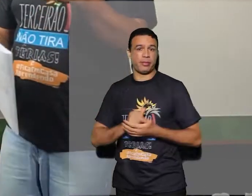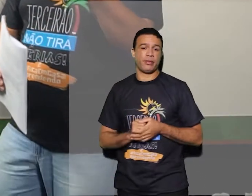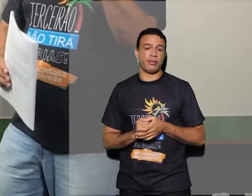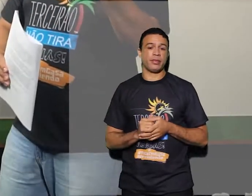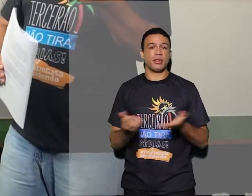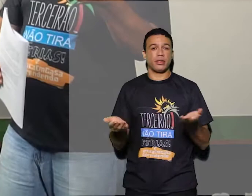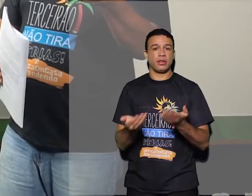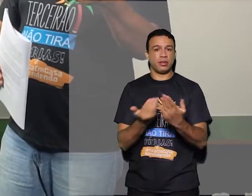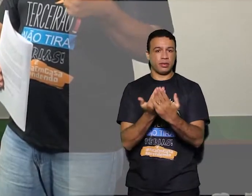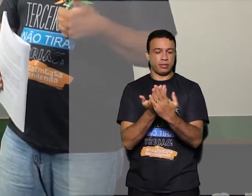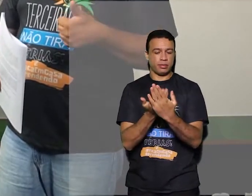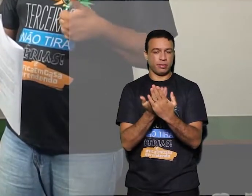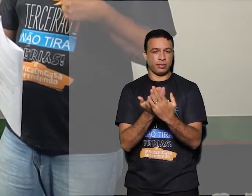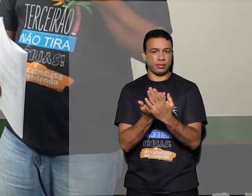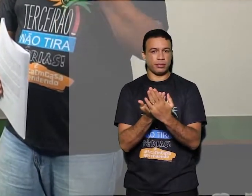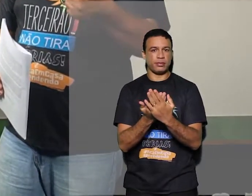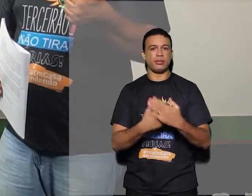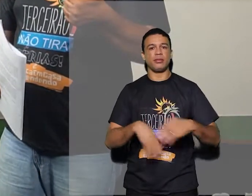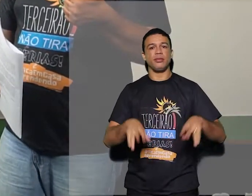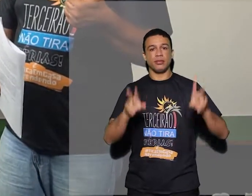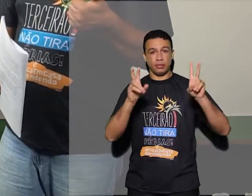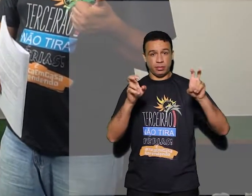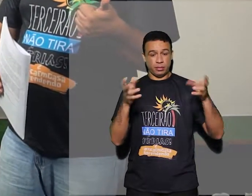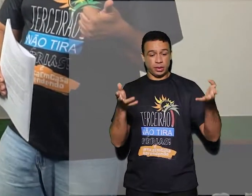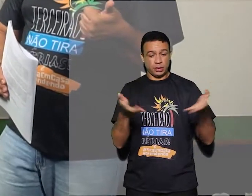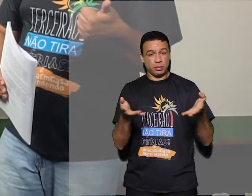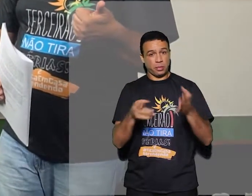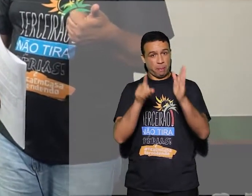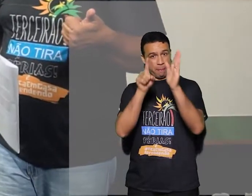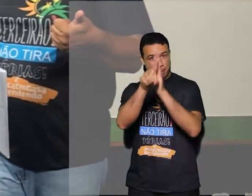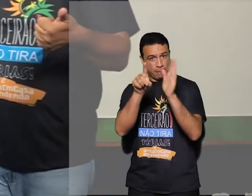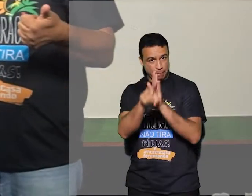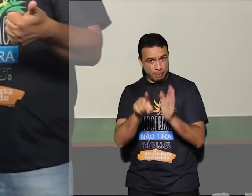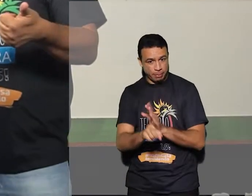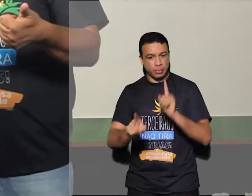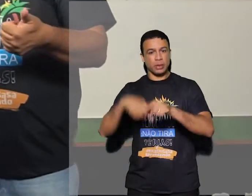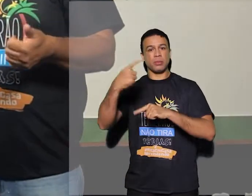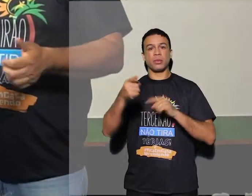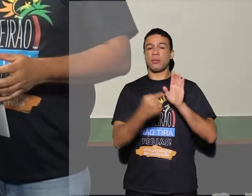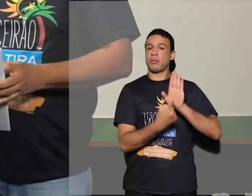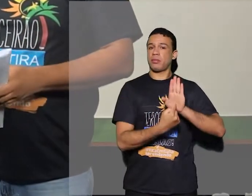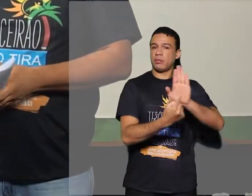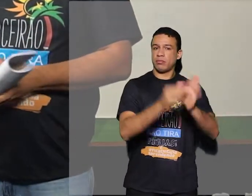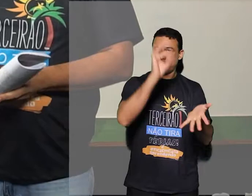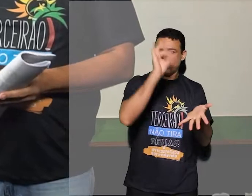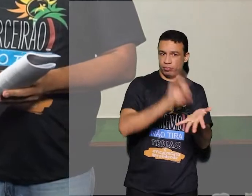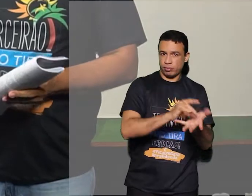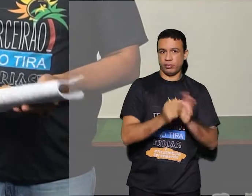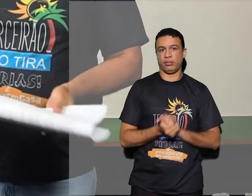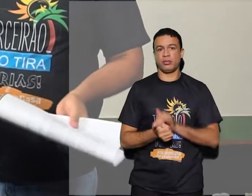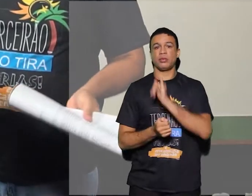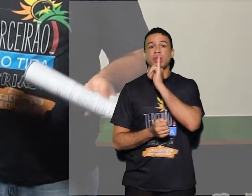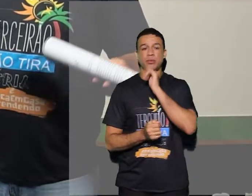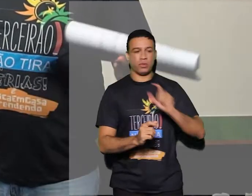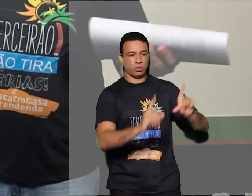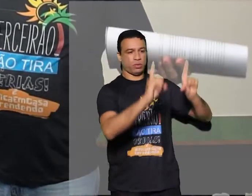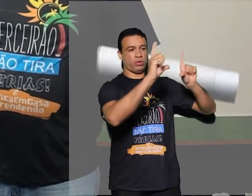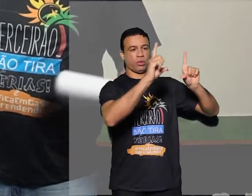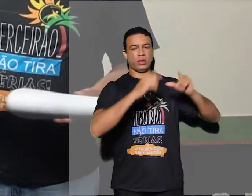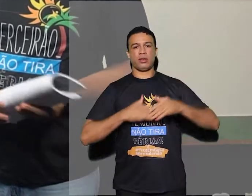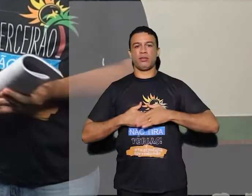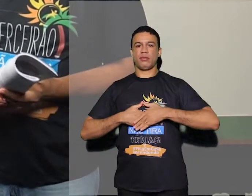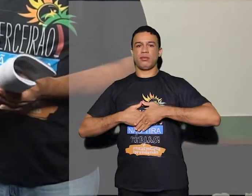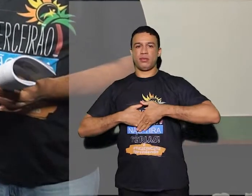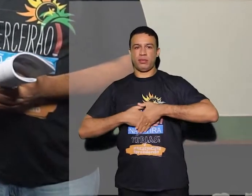começar trabalhando com algumas questões, porque já é parte para o prático. A primeira questão que a gente tem é justamente o quadro de Napoleão Bonaparte. Muita